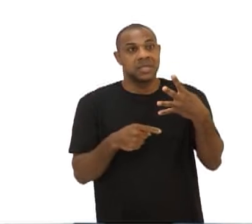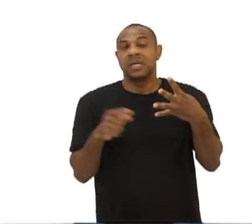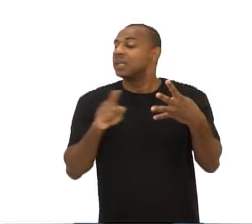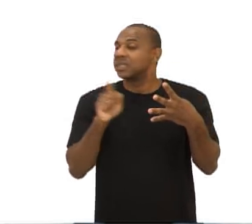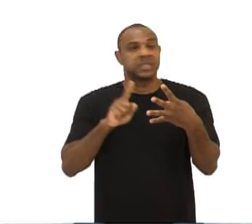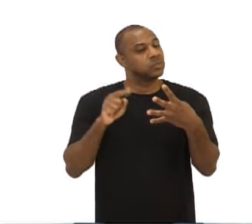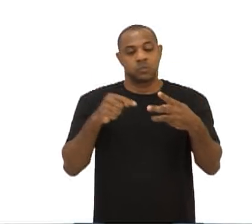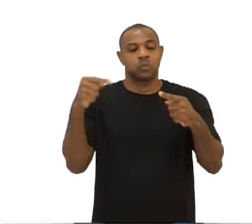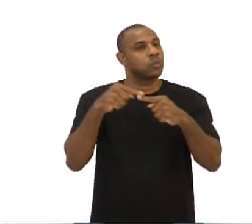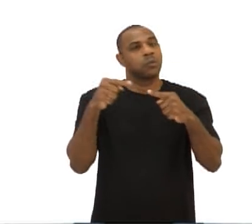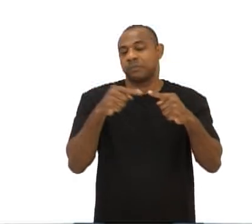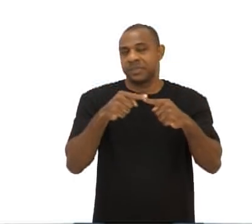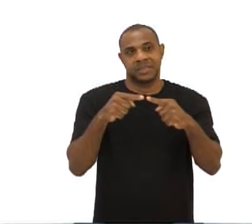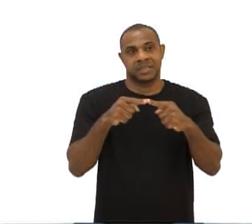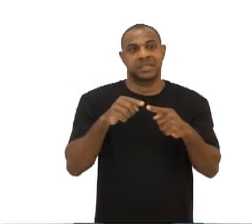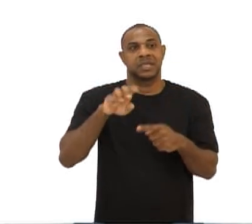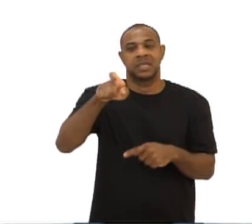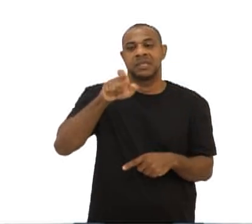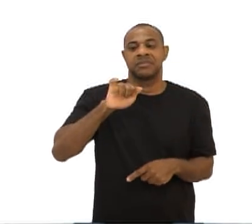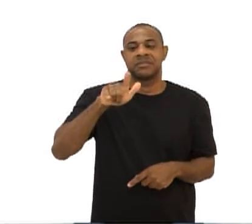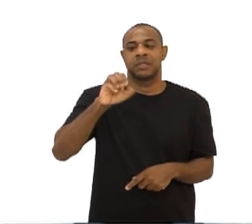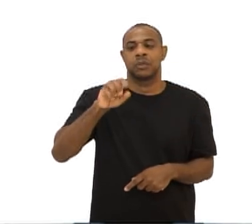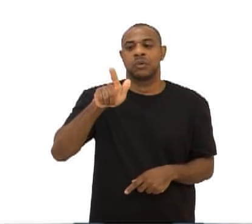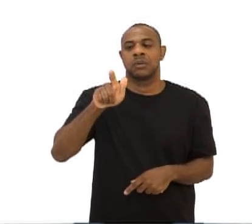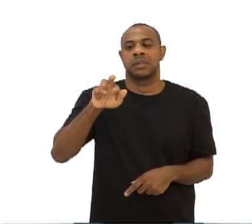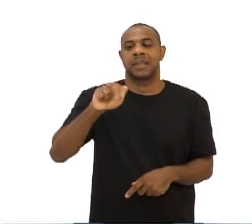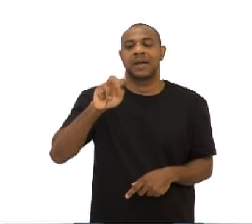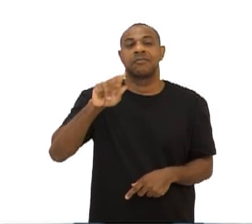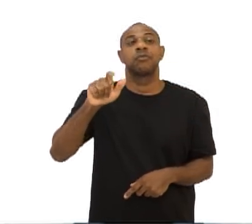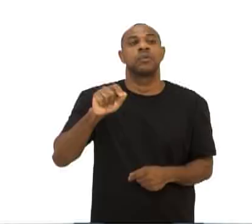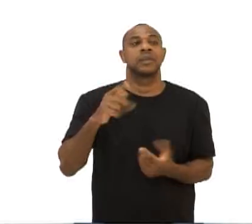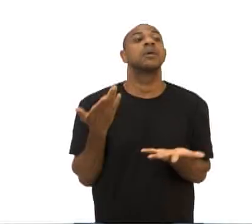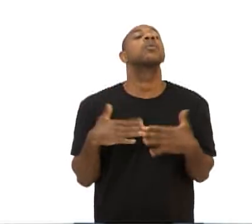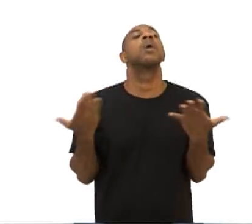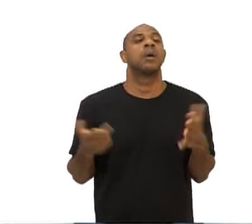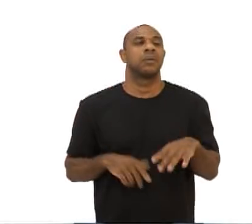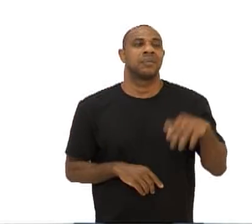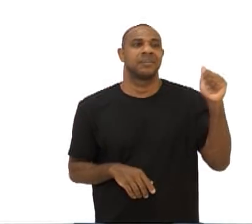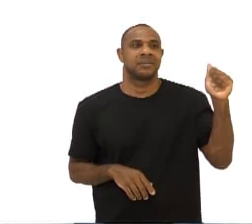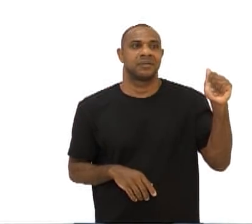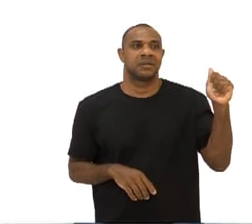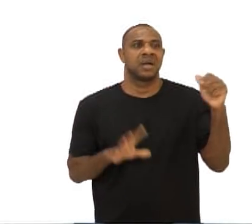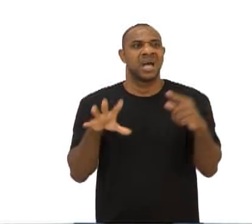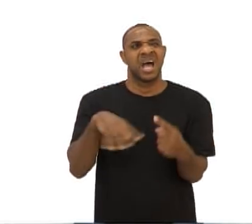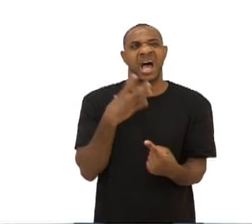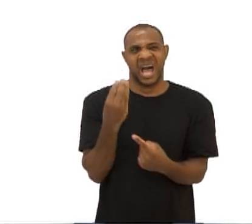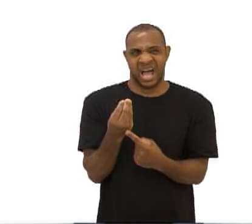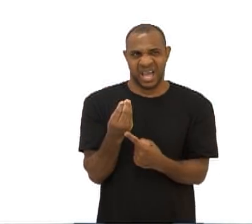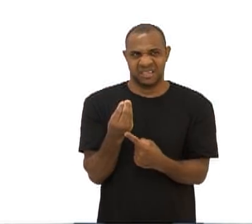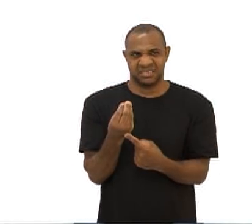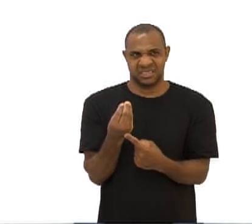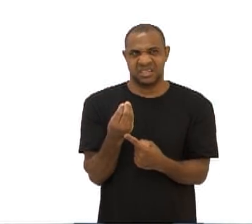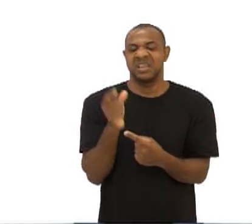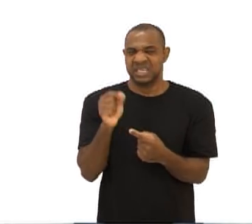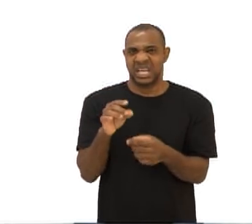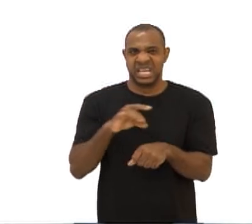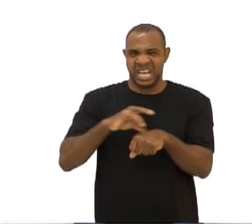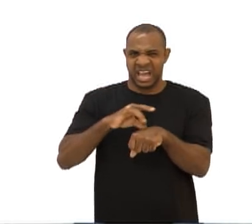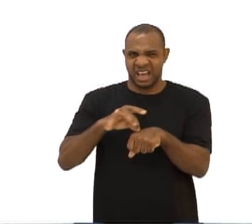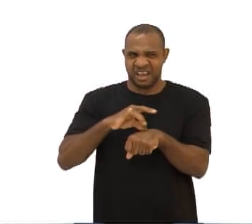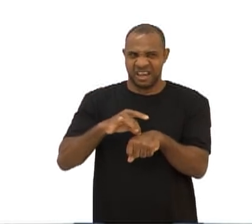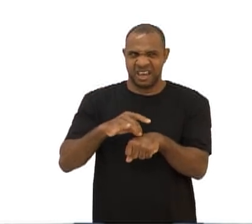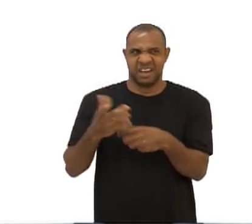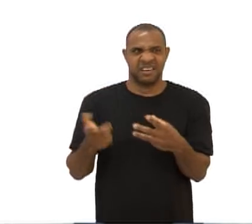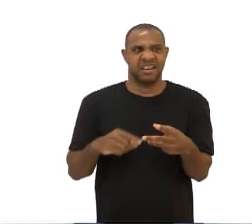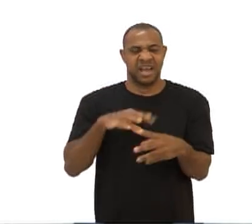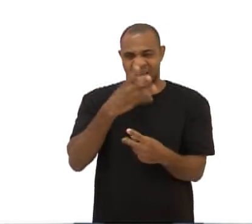de xilogravura. Tá? Vamos lá? Letra A. Arte que corresponde à pintura com carvão. B.